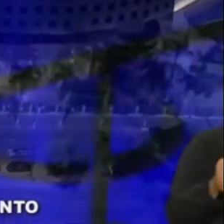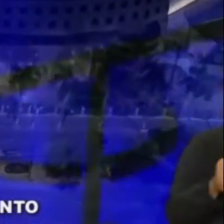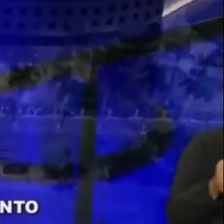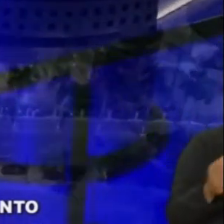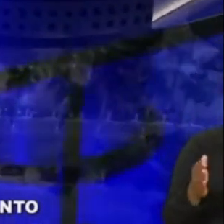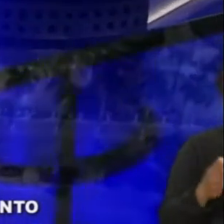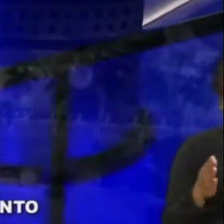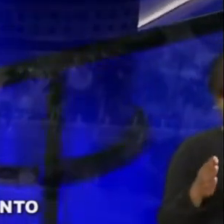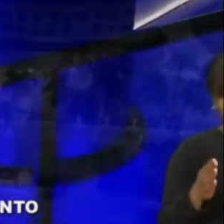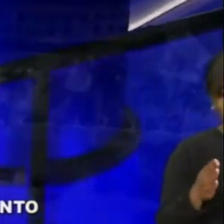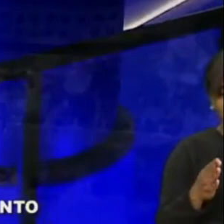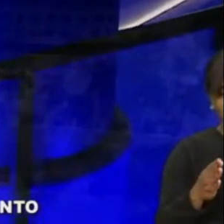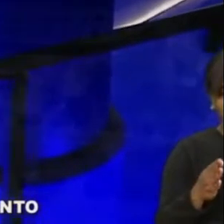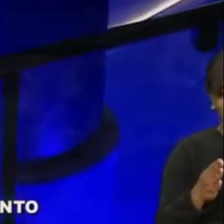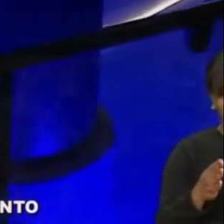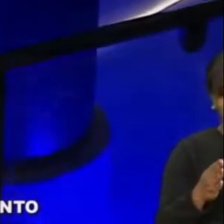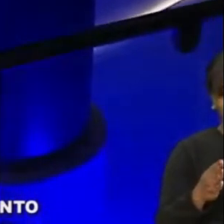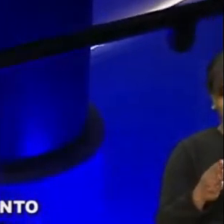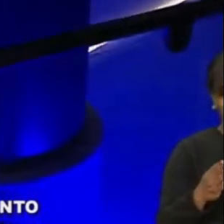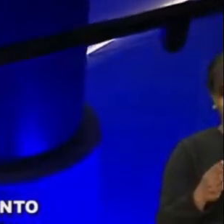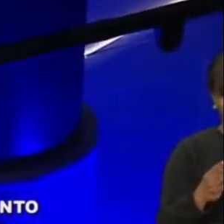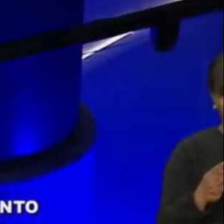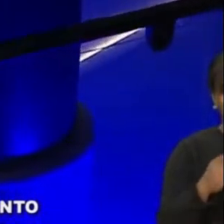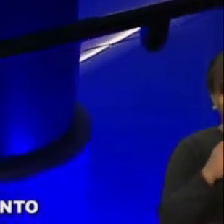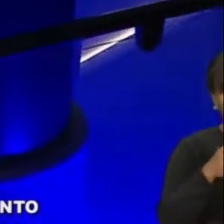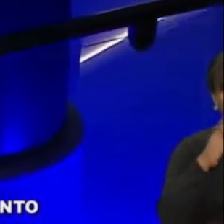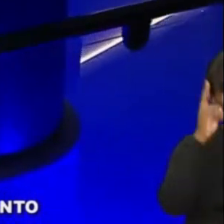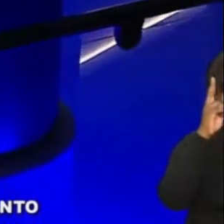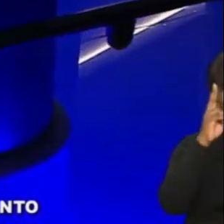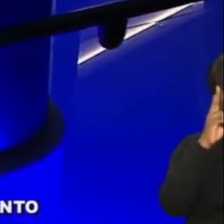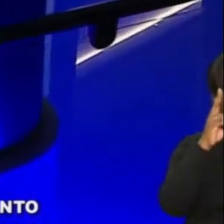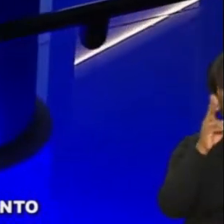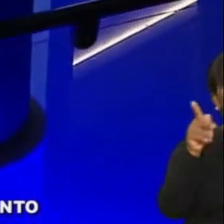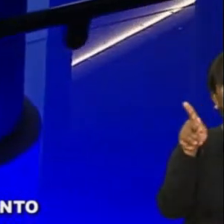Você diz assim: eu sei, foi o Senhor.